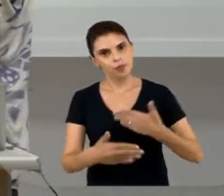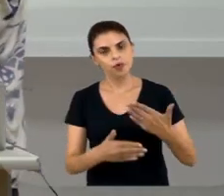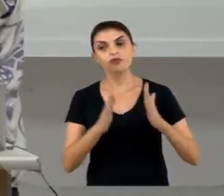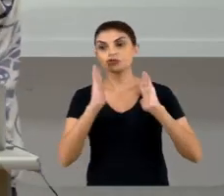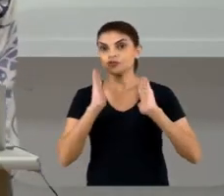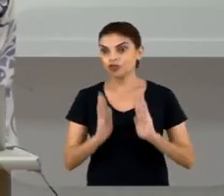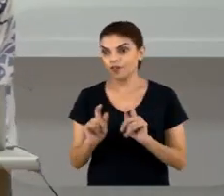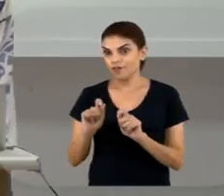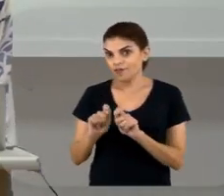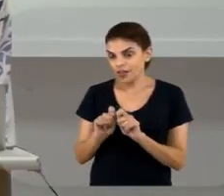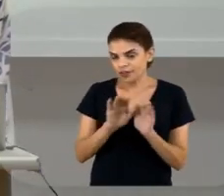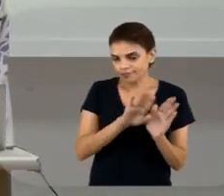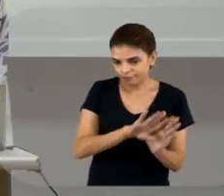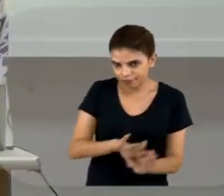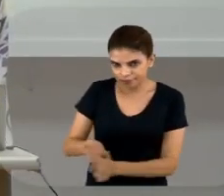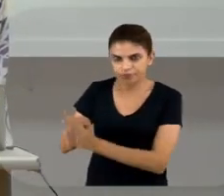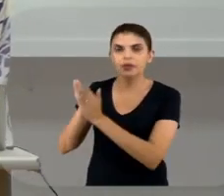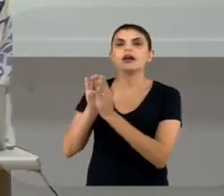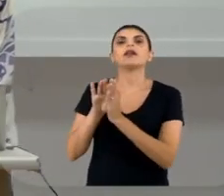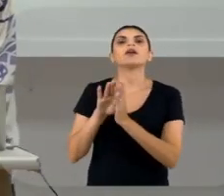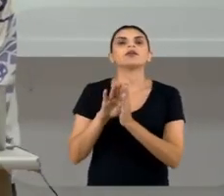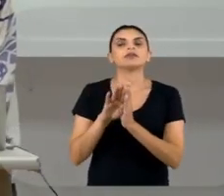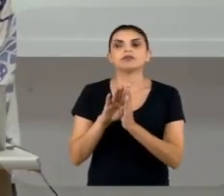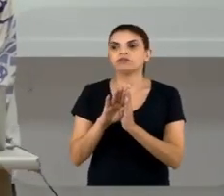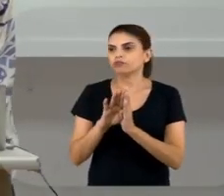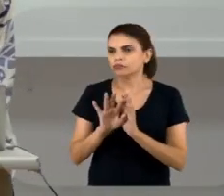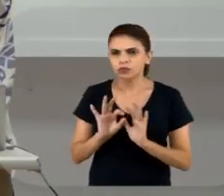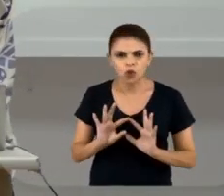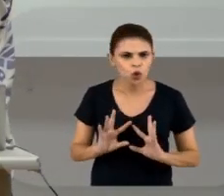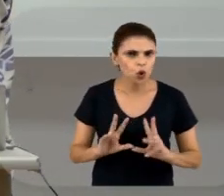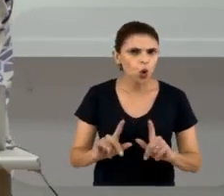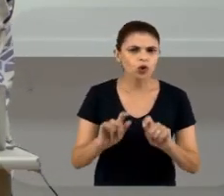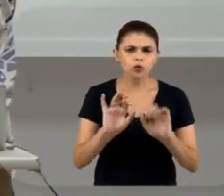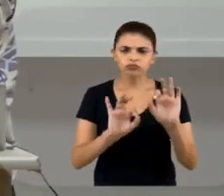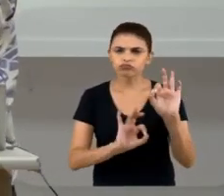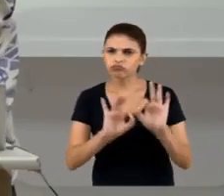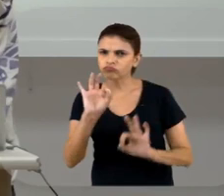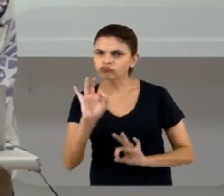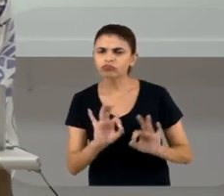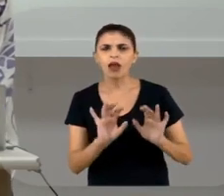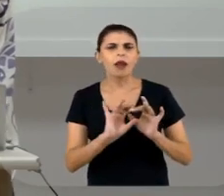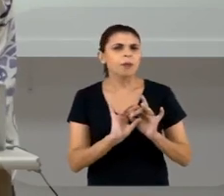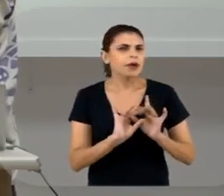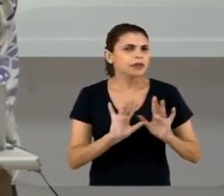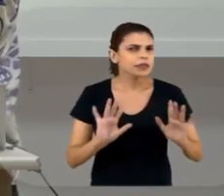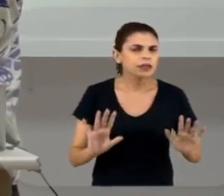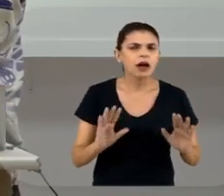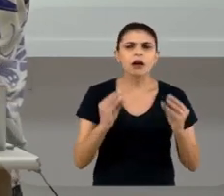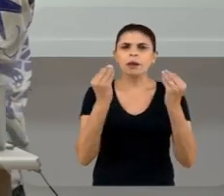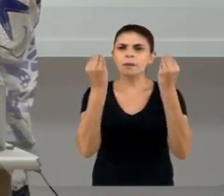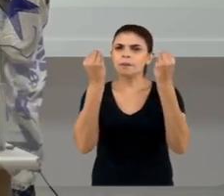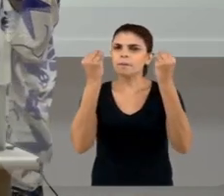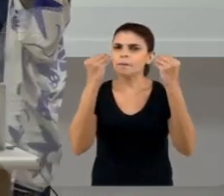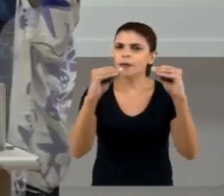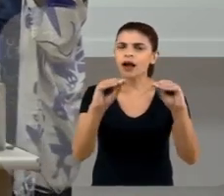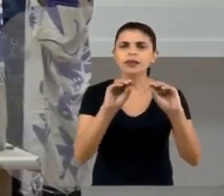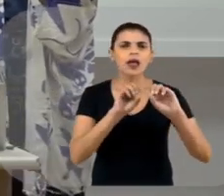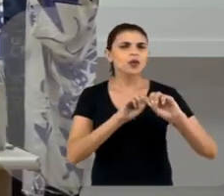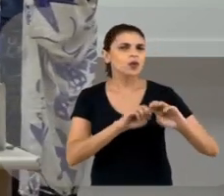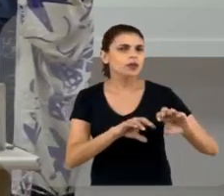desse storyboard, aí sim, quando tiver todos aqueles componentes de interação, a inserção dos